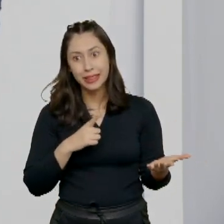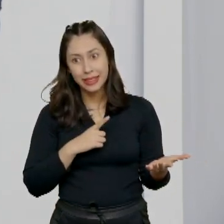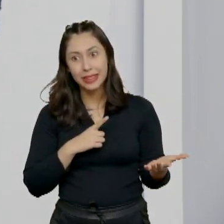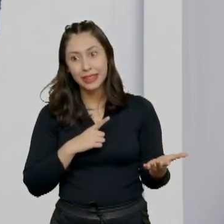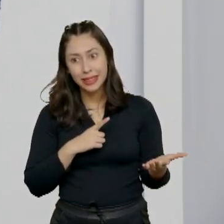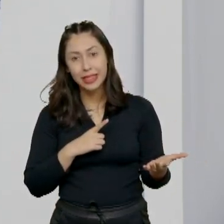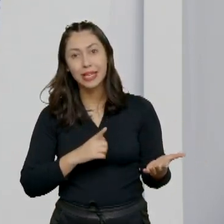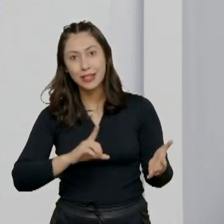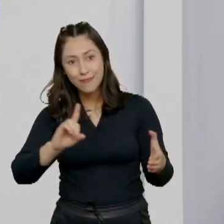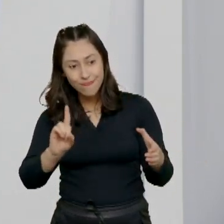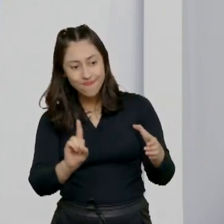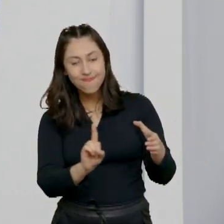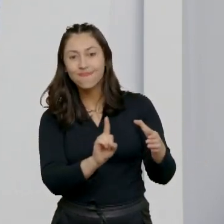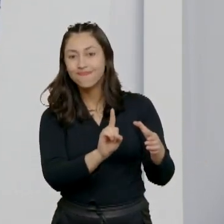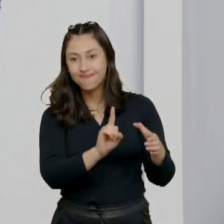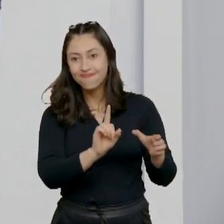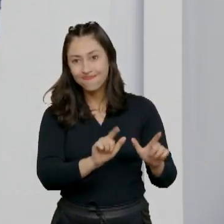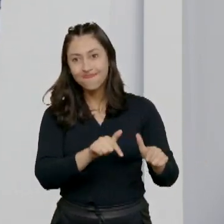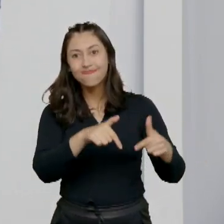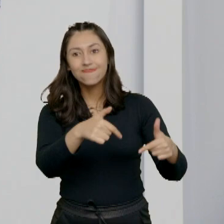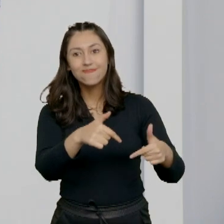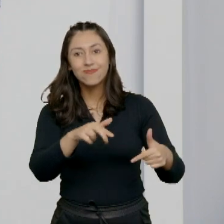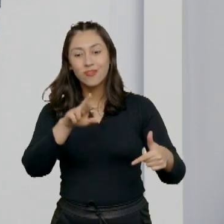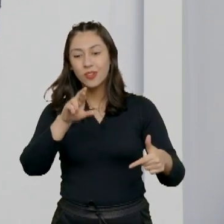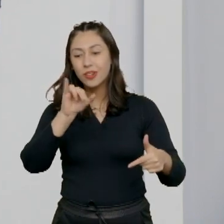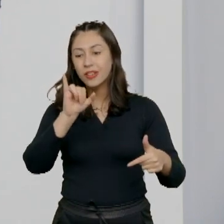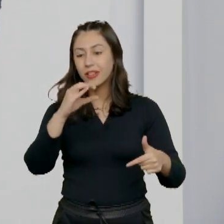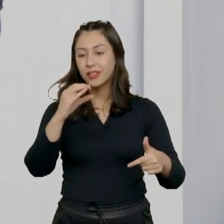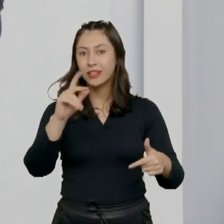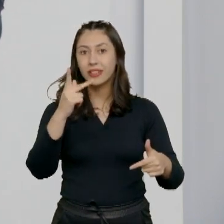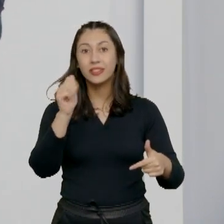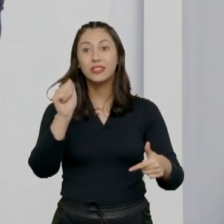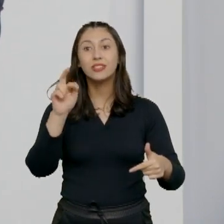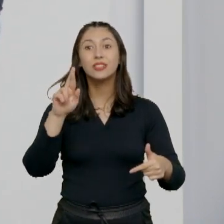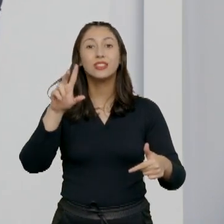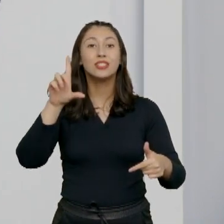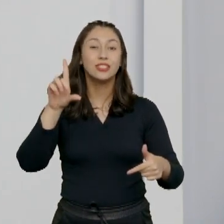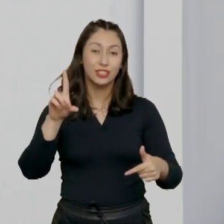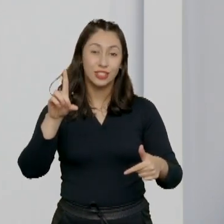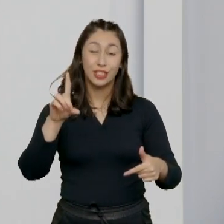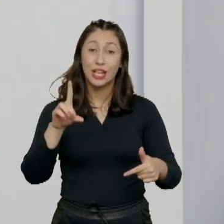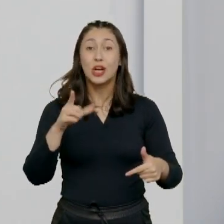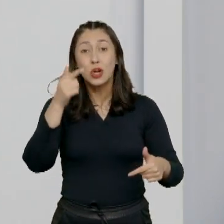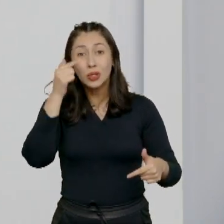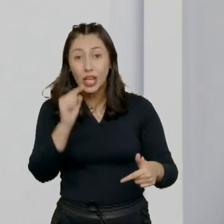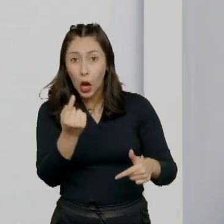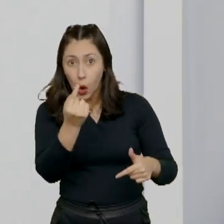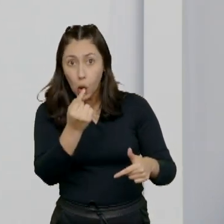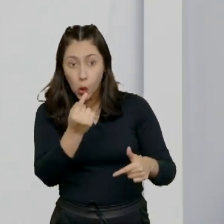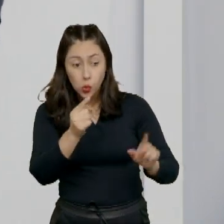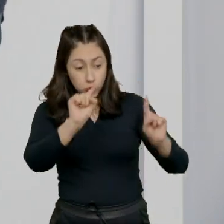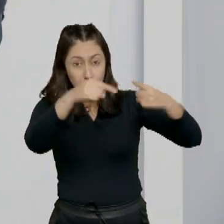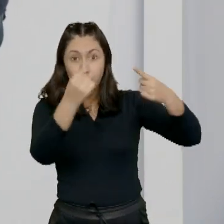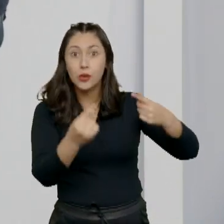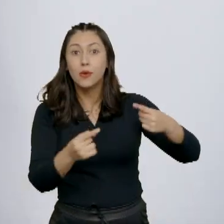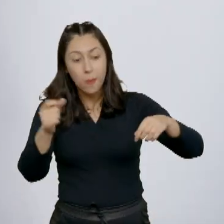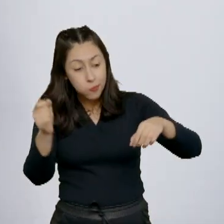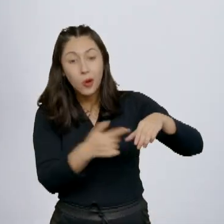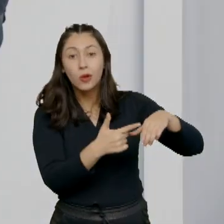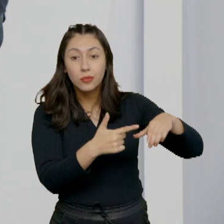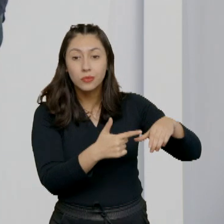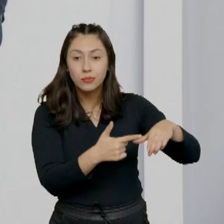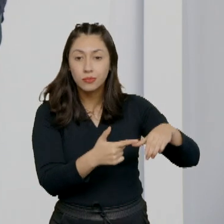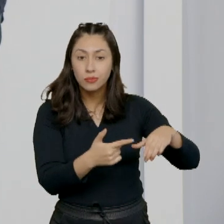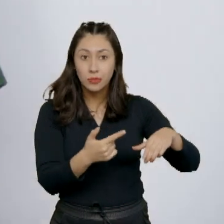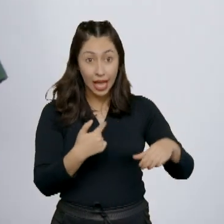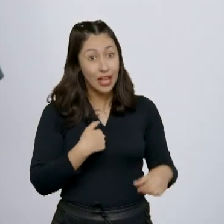Liga Nacional com 16 gols, o Ala Richard. O homem tem média de um gol por jogo, Brunão. É para se preocupar, né, não? Eu vou estar lá? Você vai